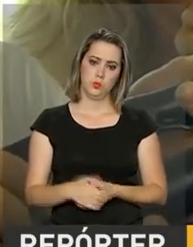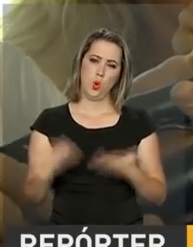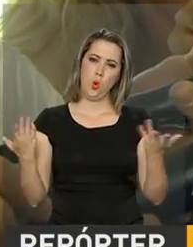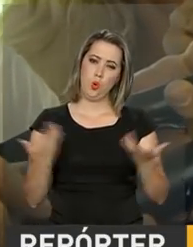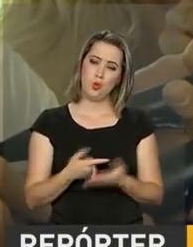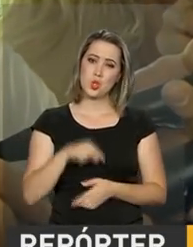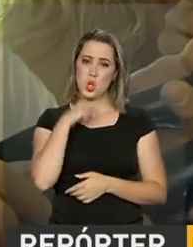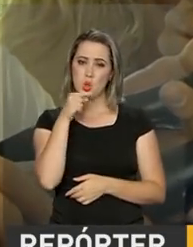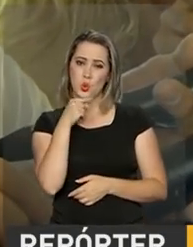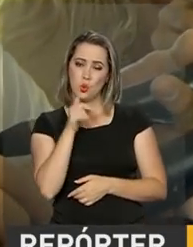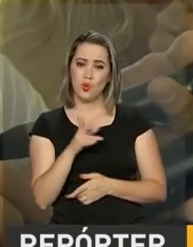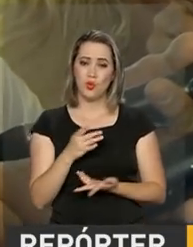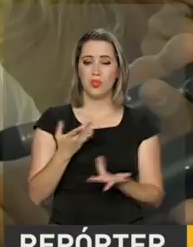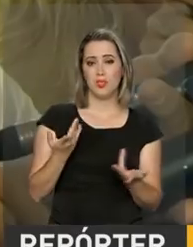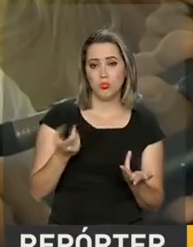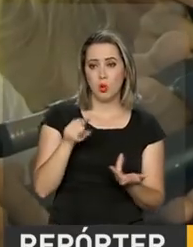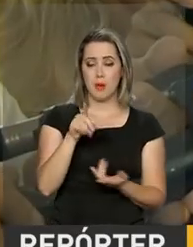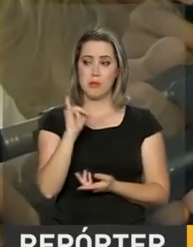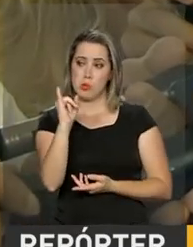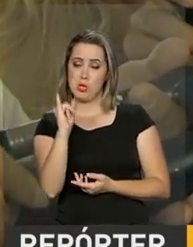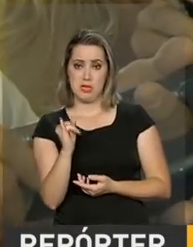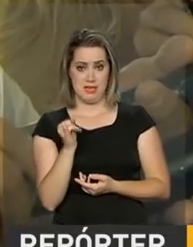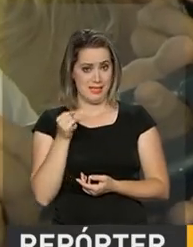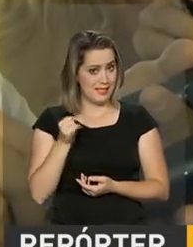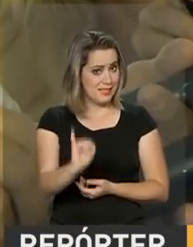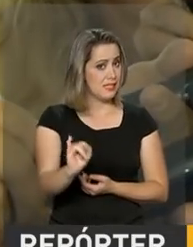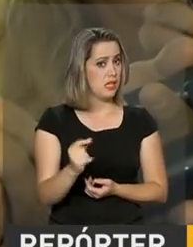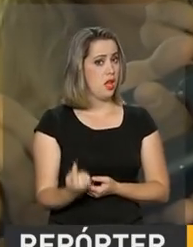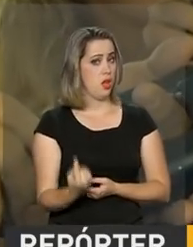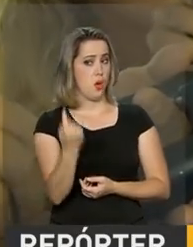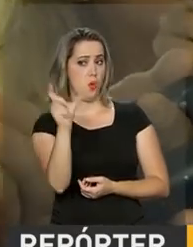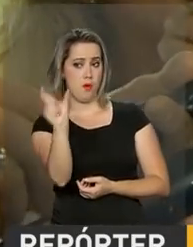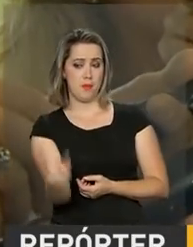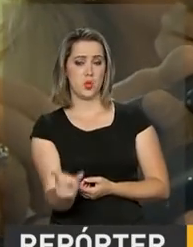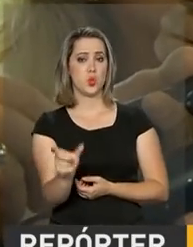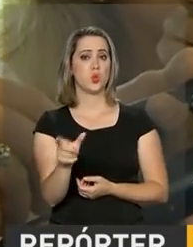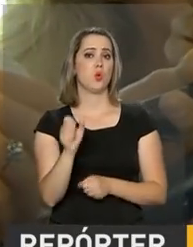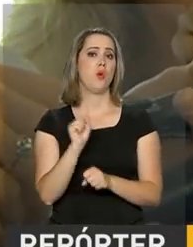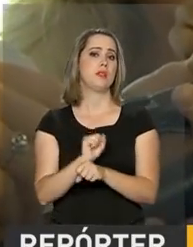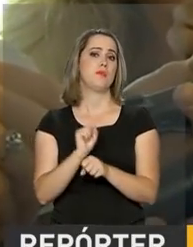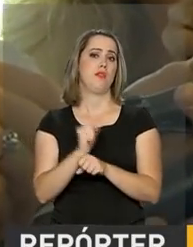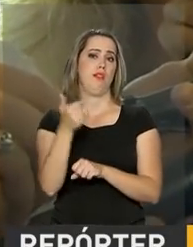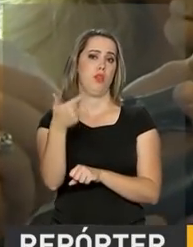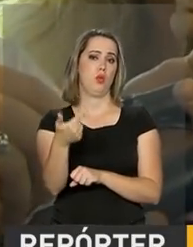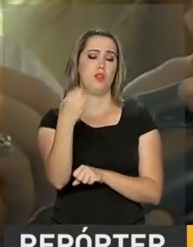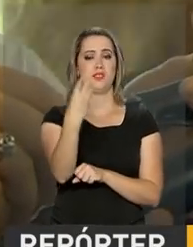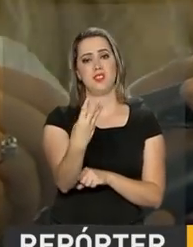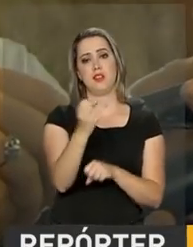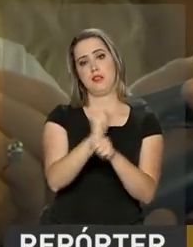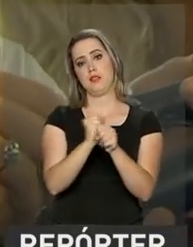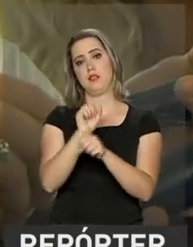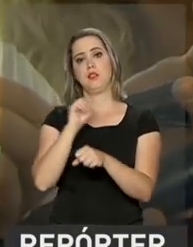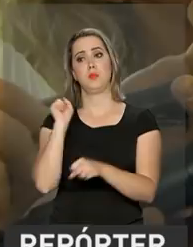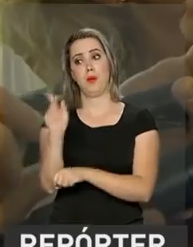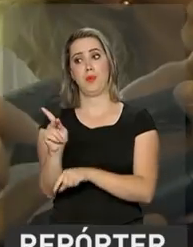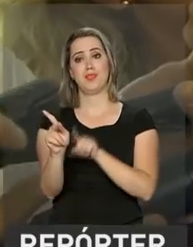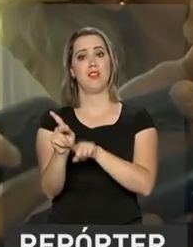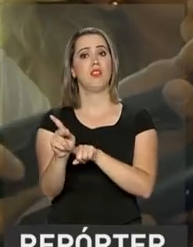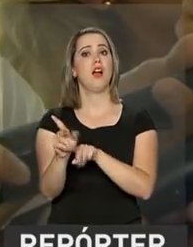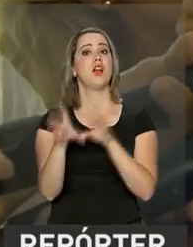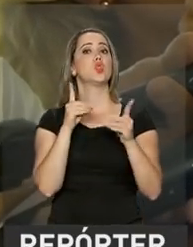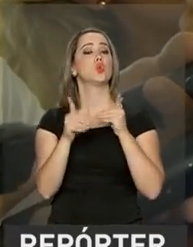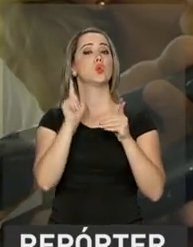alguém vai se aposentar dois anos depois está se discutindo na